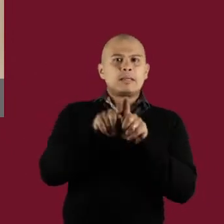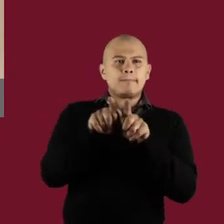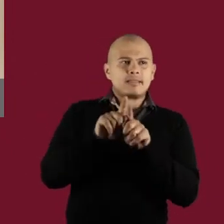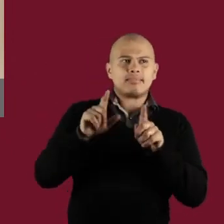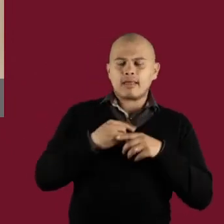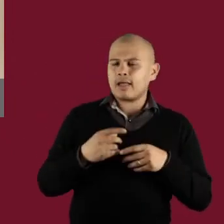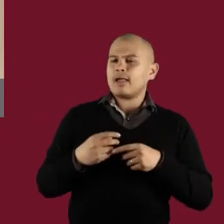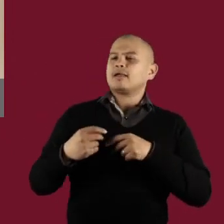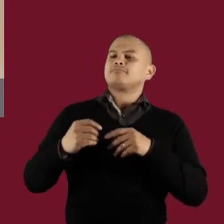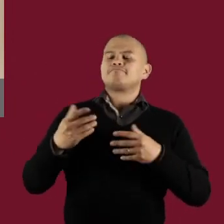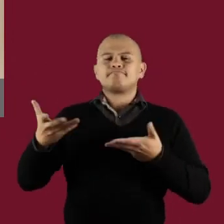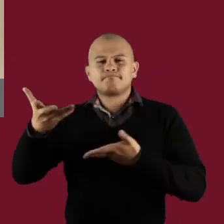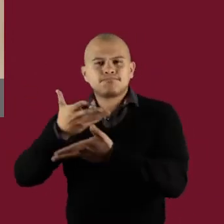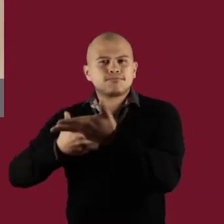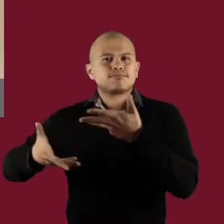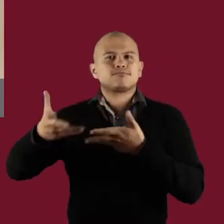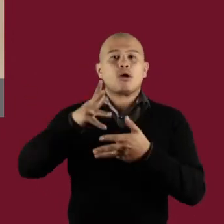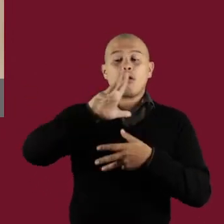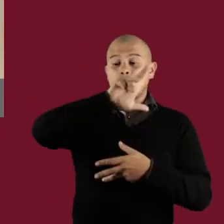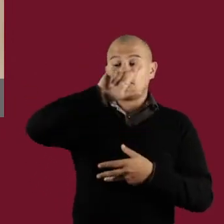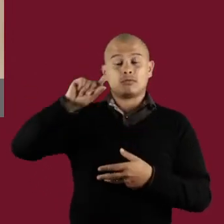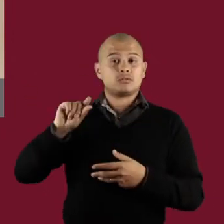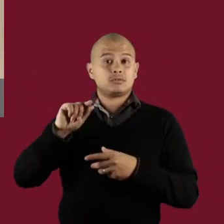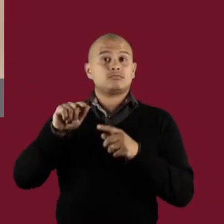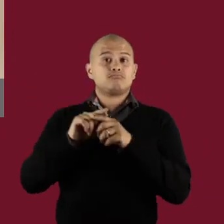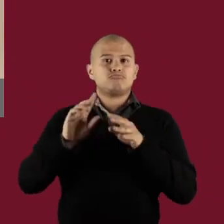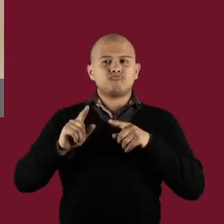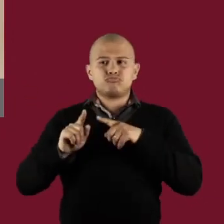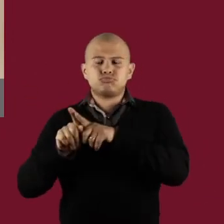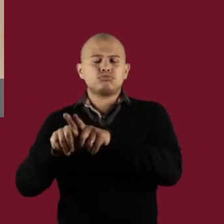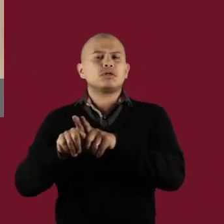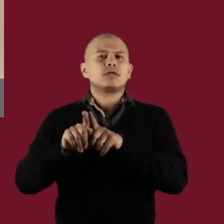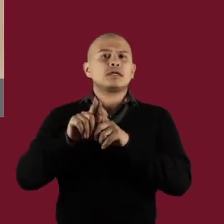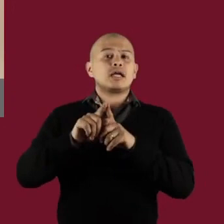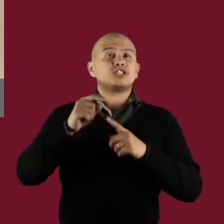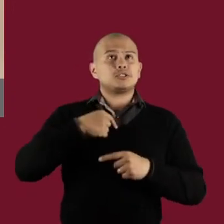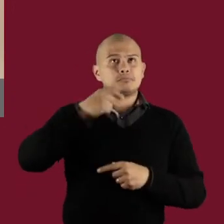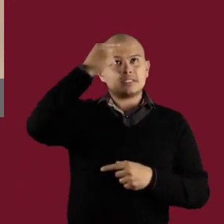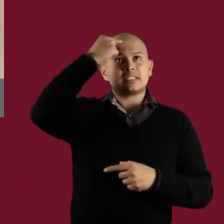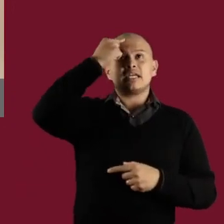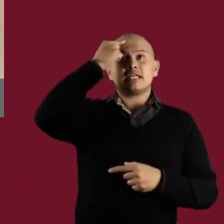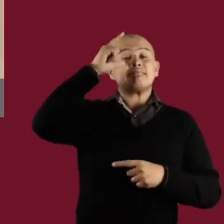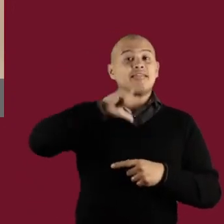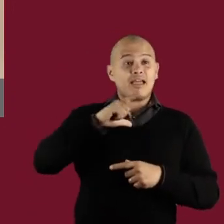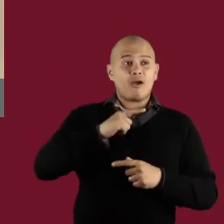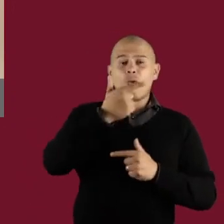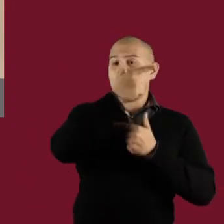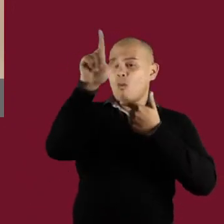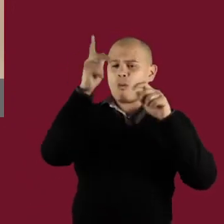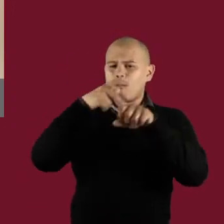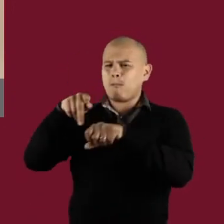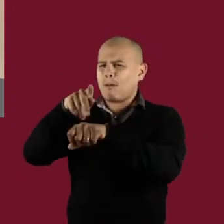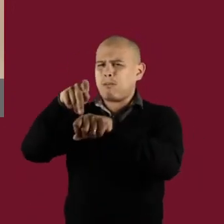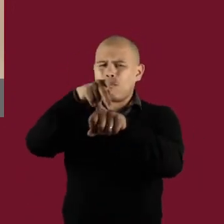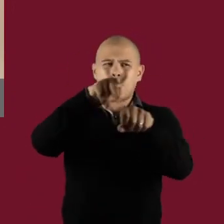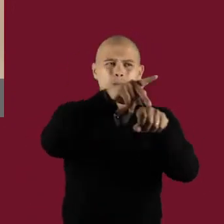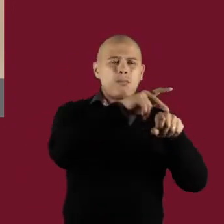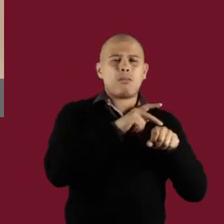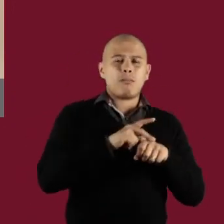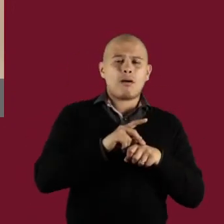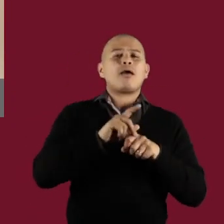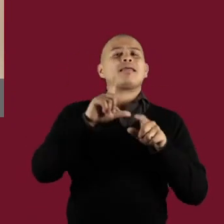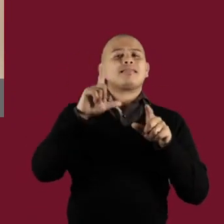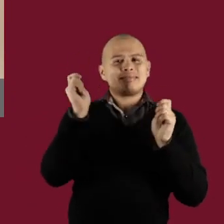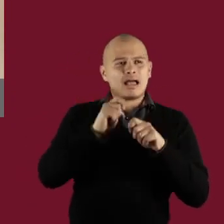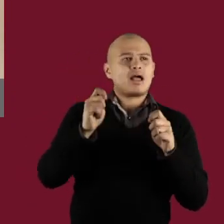língua portuguesa, mas muitas vezes nós esquecemos dessa dimensão que é uma língua para o trabalho também, que permite relações econômicas, que permite sobrevivência,